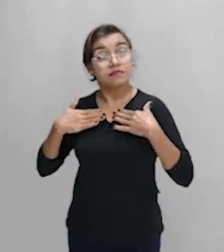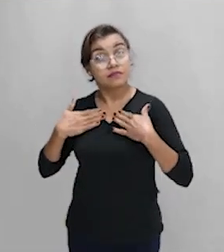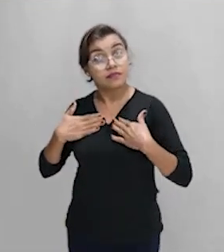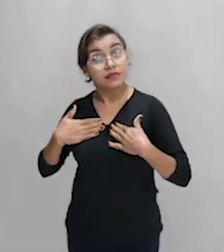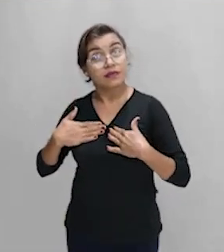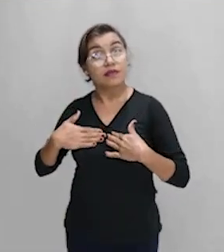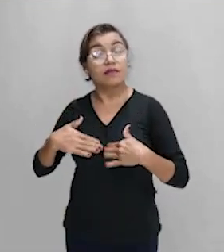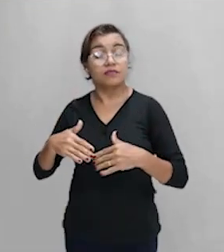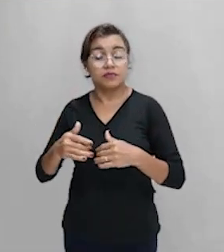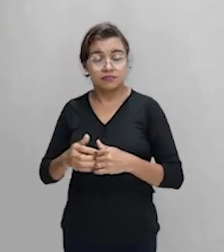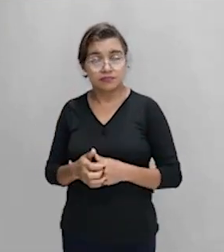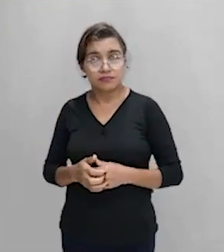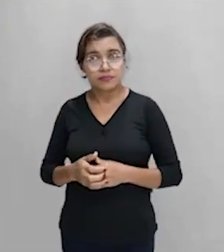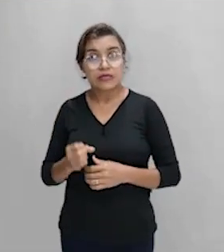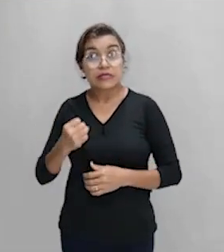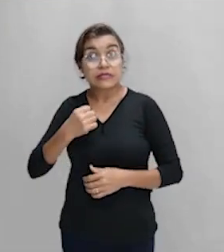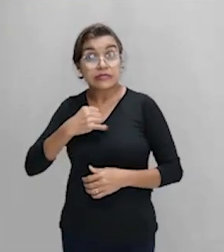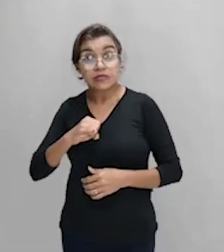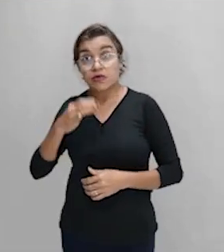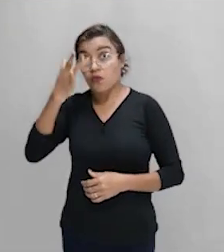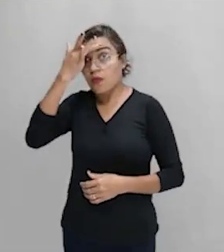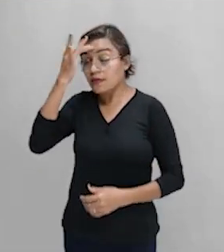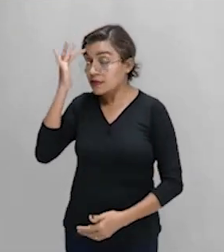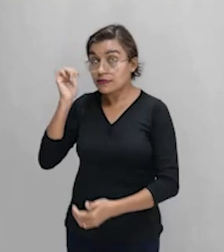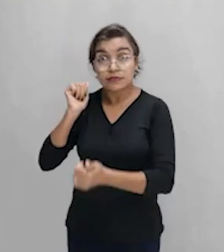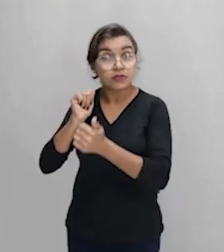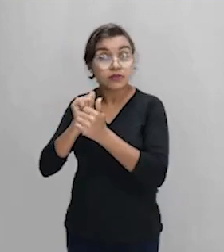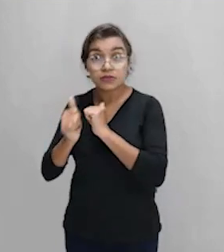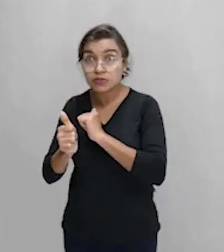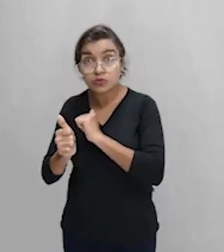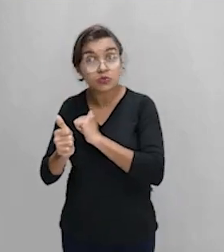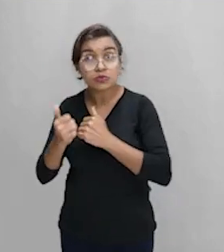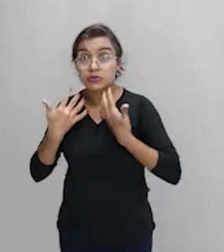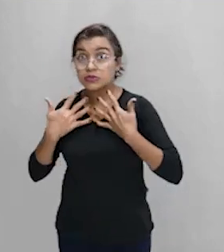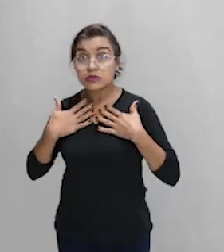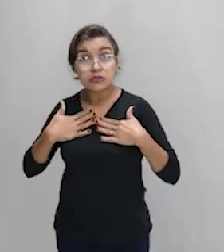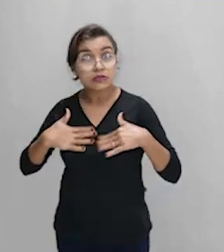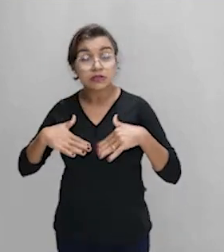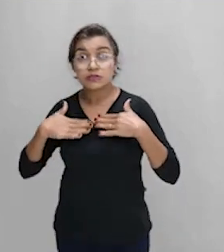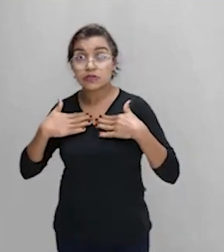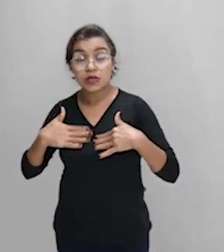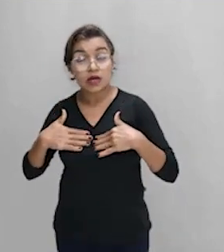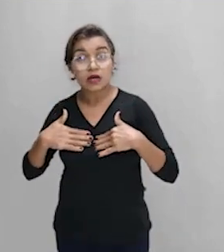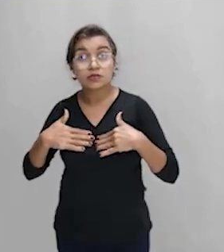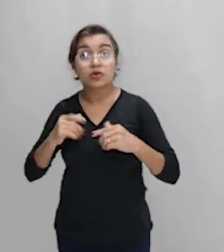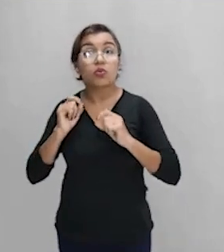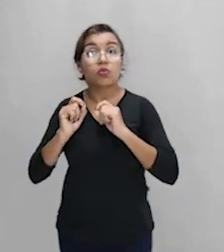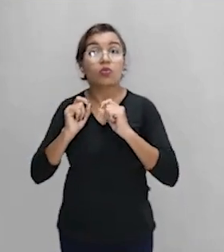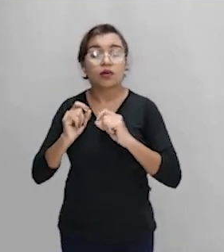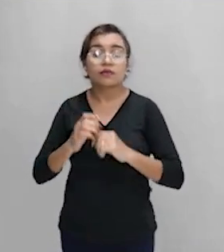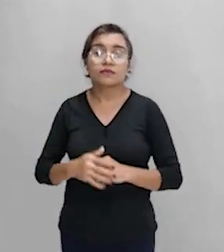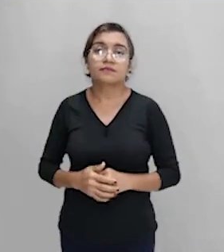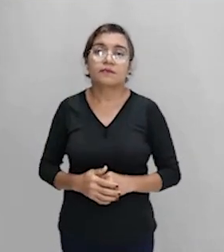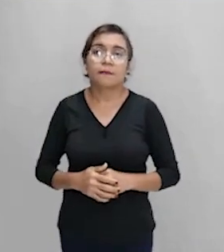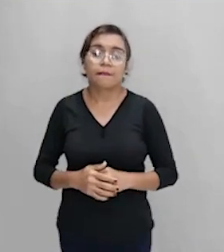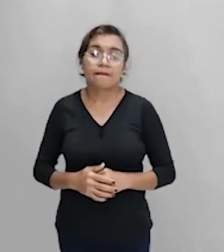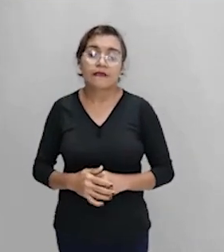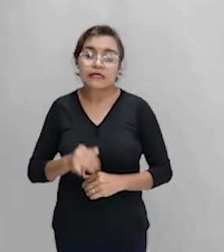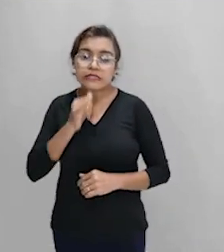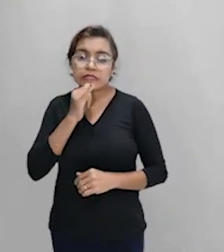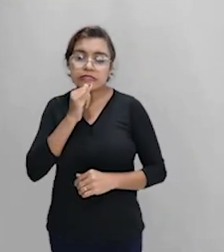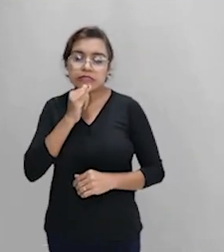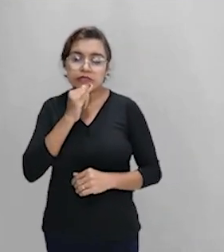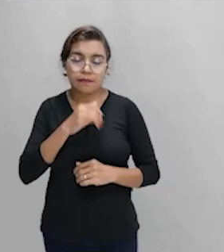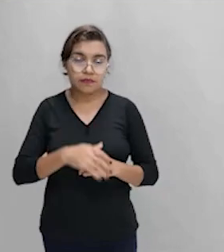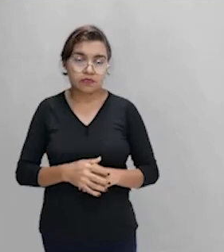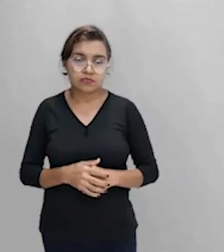Um atleta que não descansa, ele acaba que às vezes entrar ali, vou mais uma vez falar aqui, como o tema da nossa